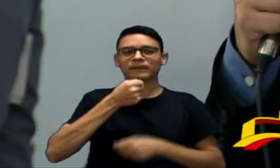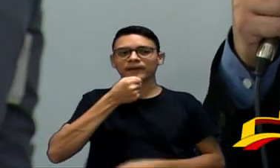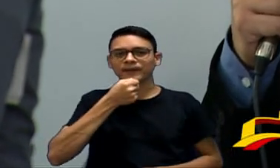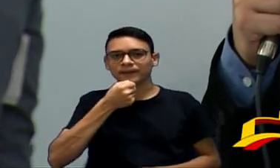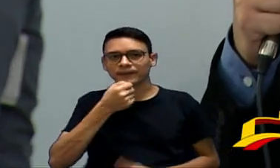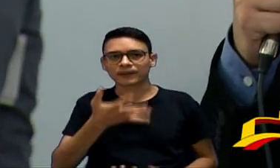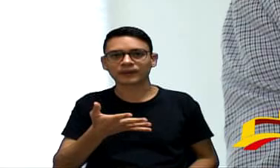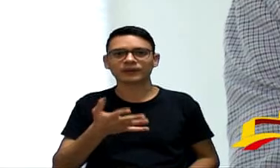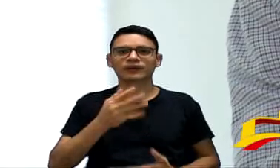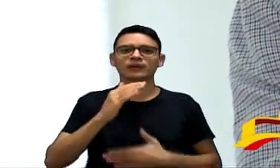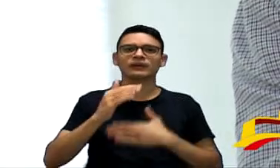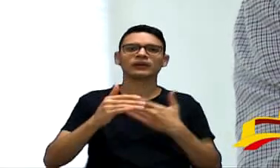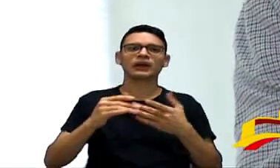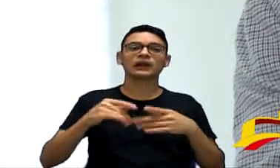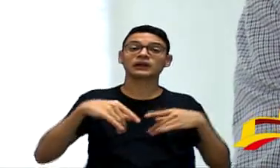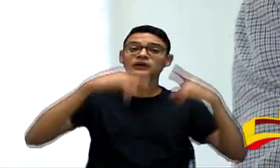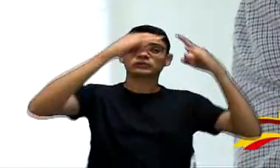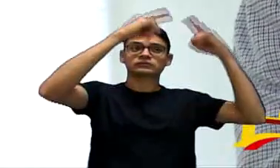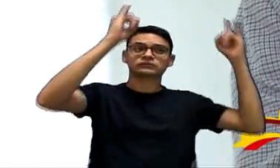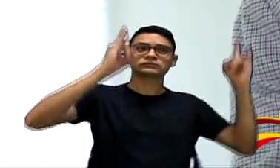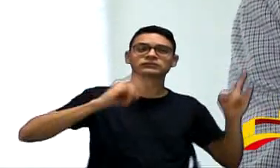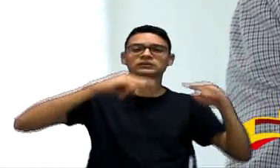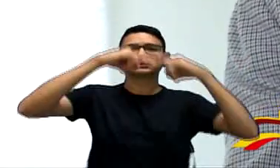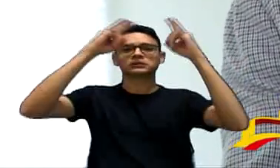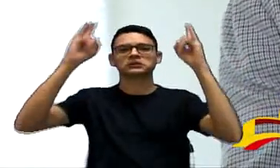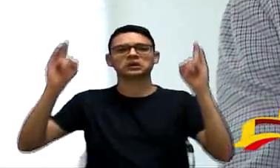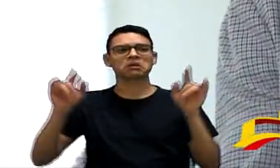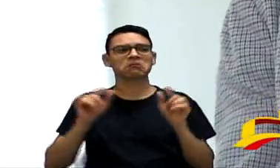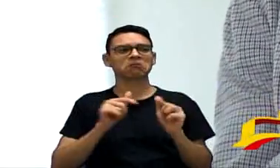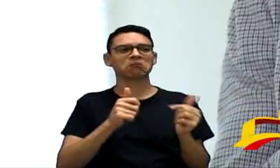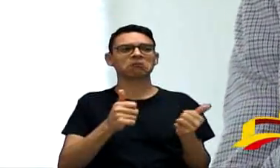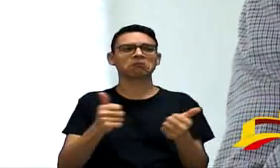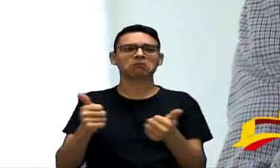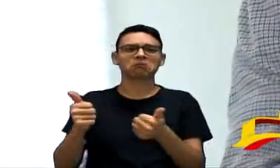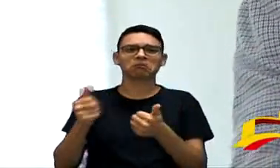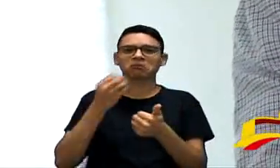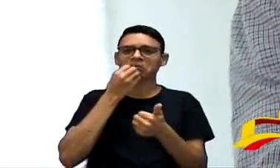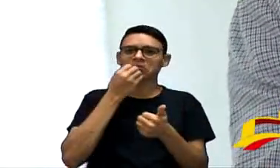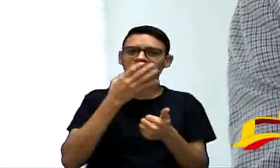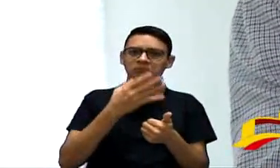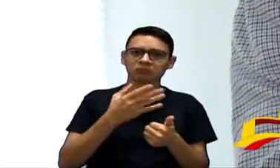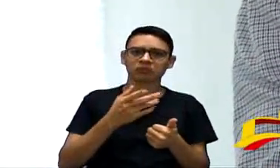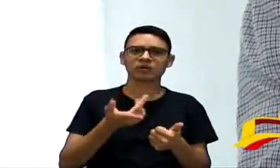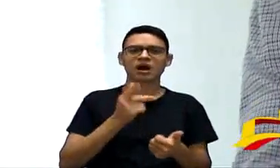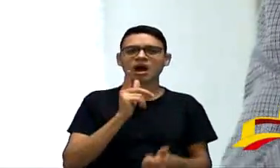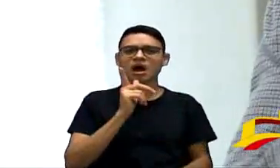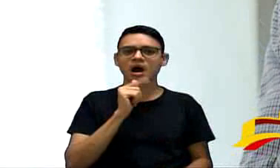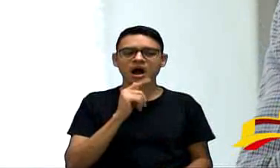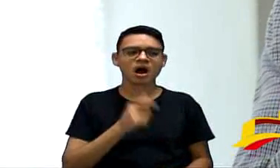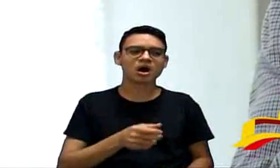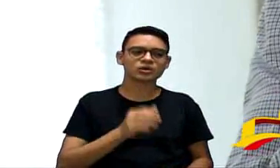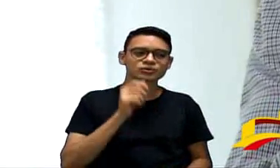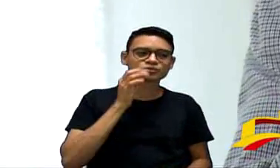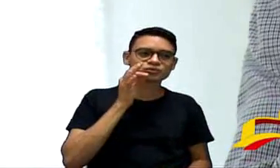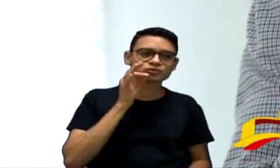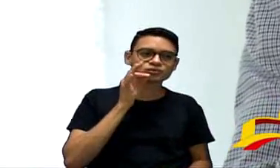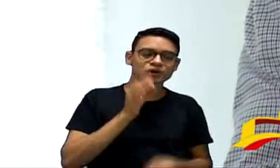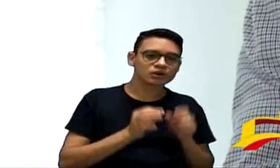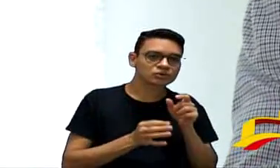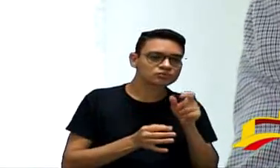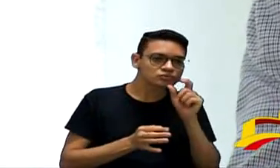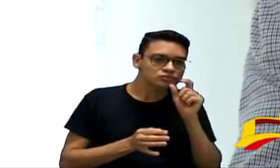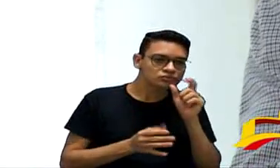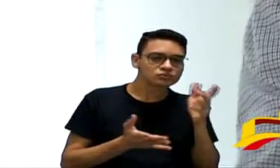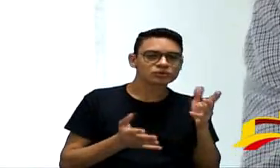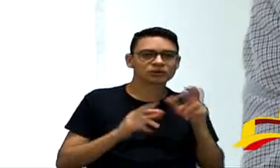estava previsto lá, barracas de comida, tudo funcionou. Bebedouro, né, vereadora? Funcionou. Exato. Tudo numa bebedouro, boa.